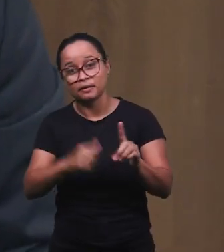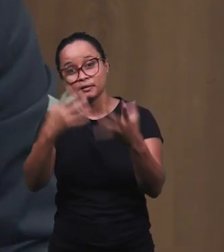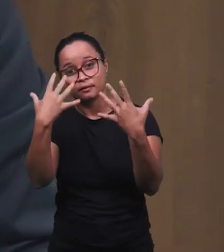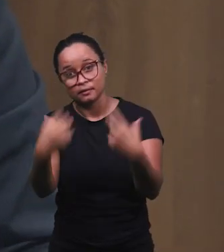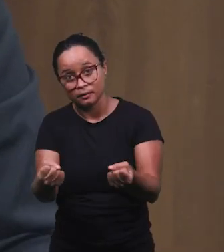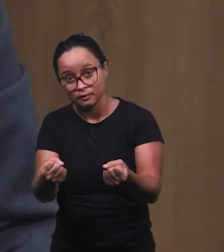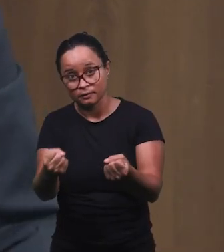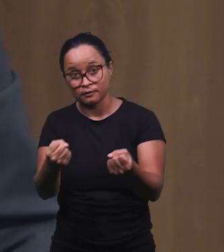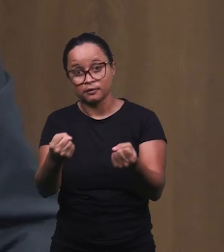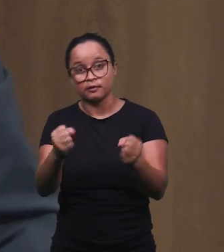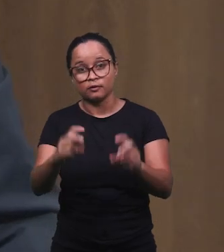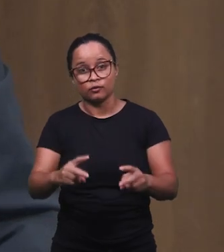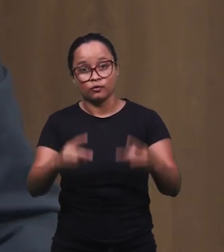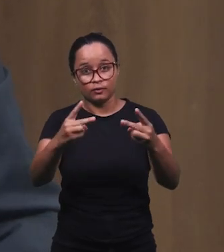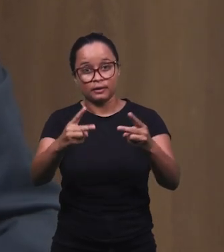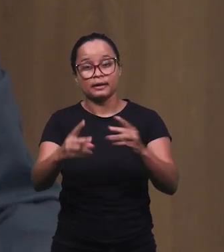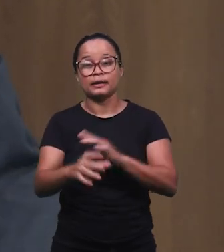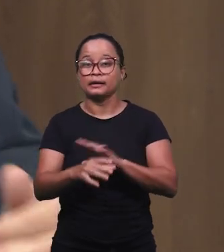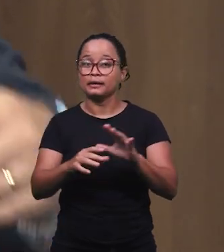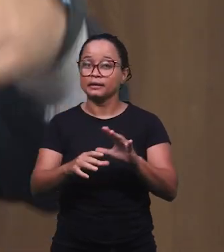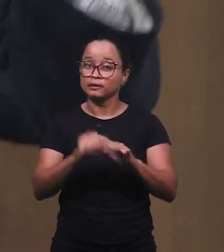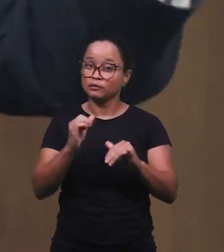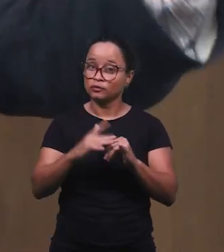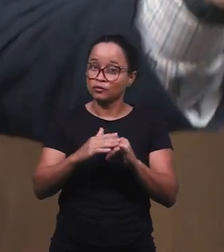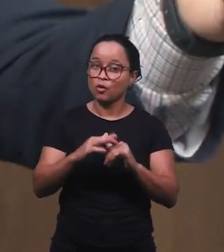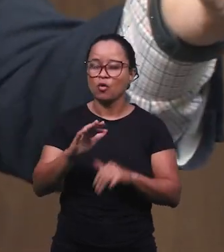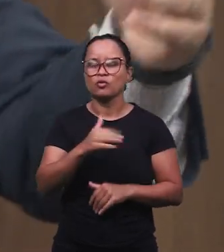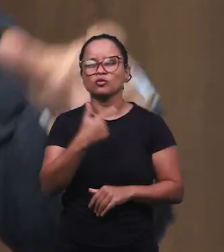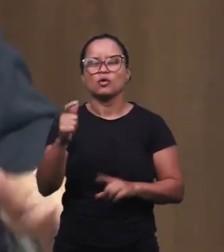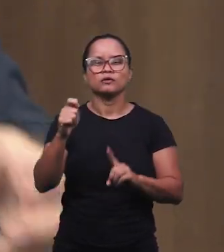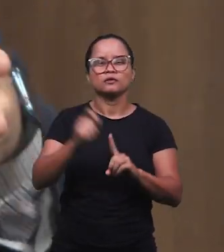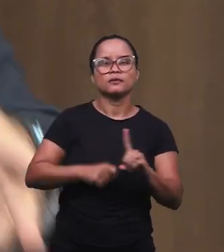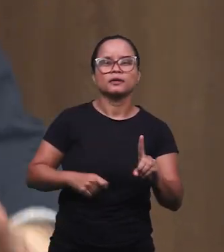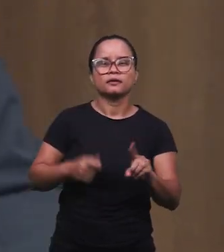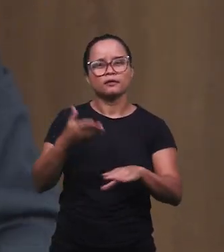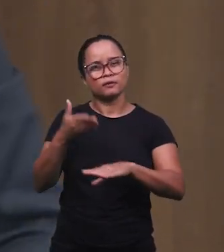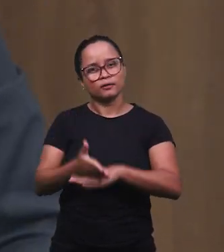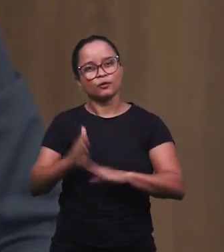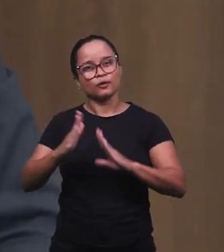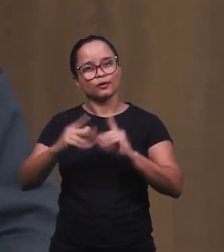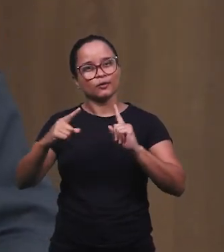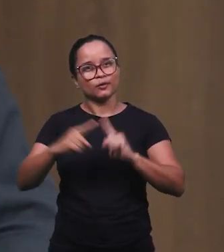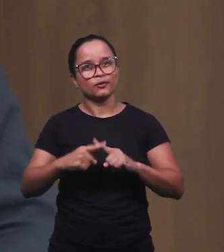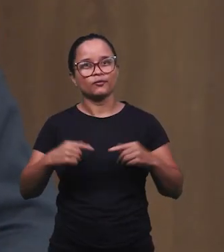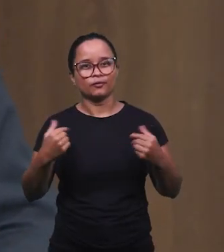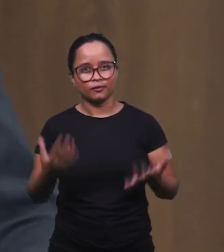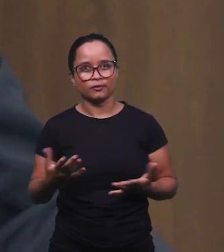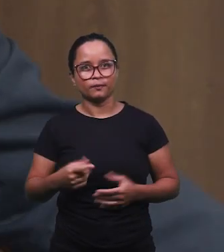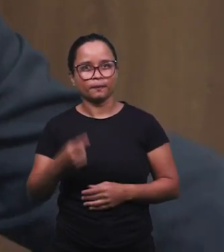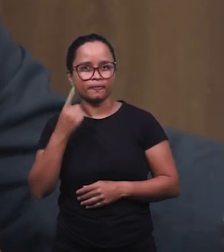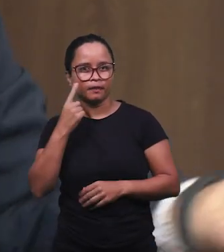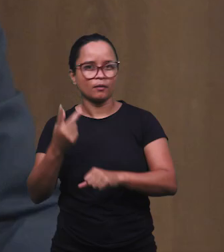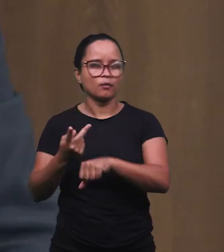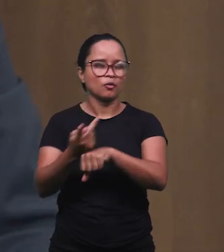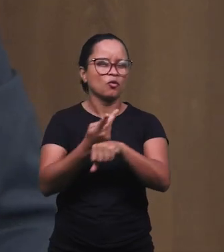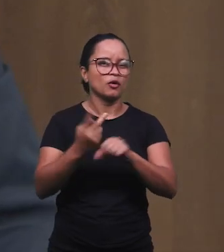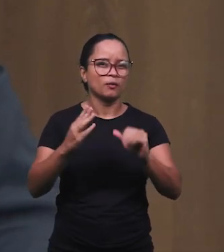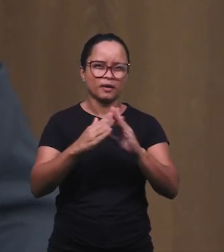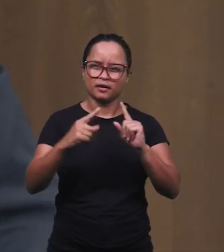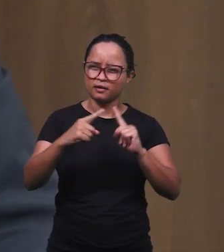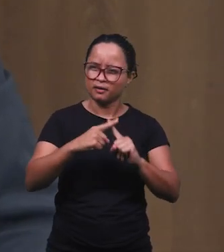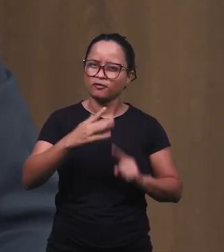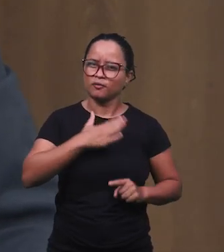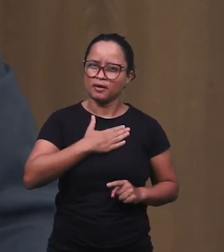aceitar assistir um link do YouTube. Ou no 10º mês que ela vai pegar e vai numa igreja. Olha, eu já sigo essa página dessa igreja, deixa eu procurar uma